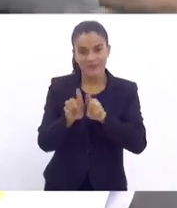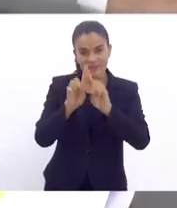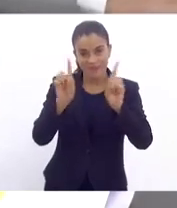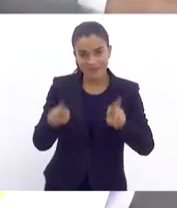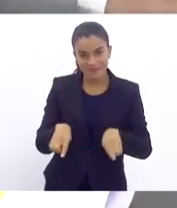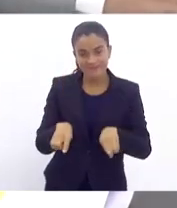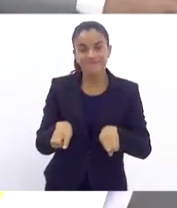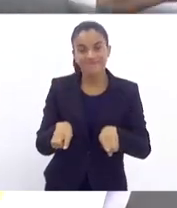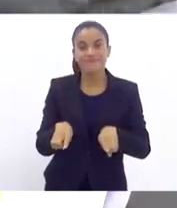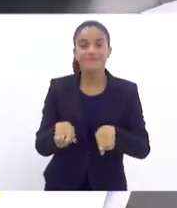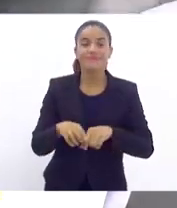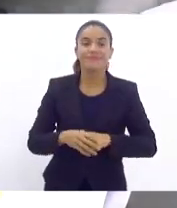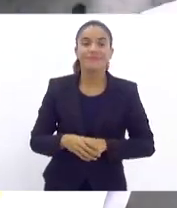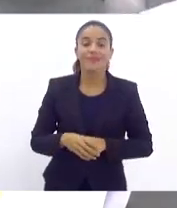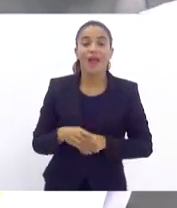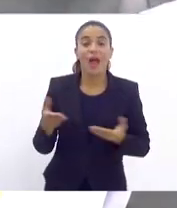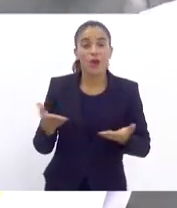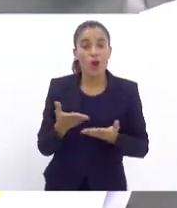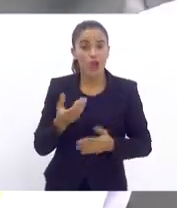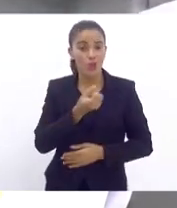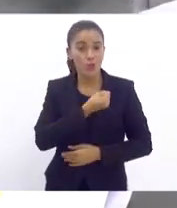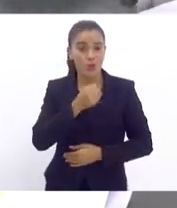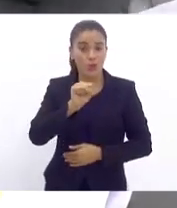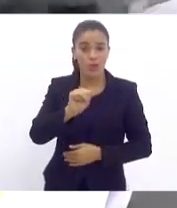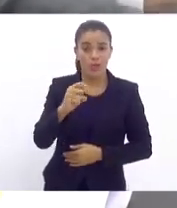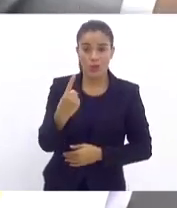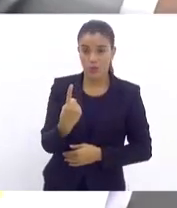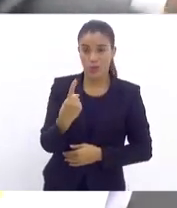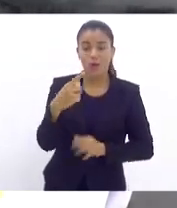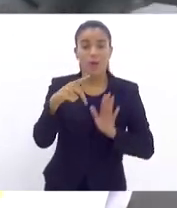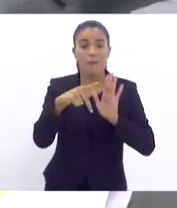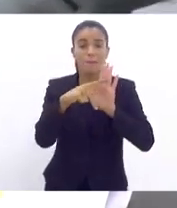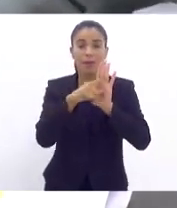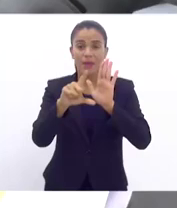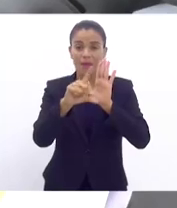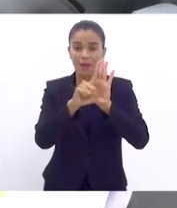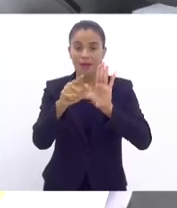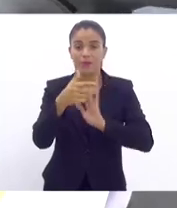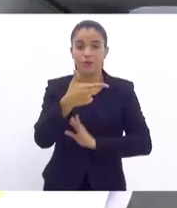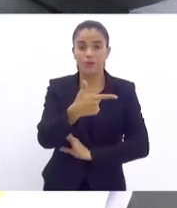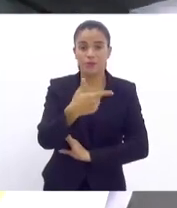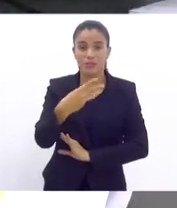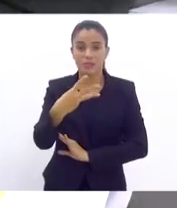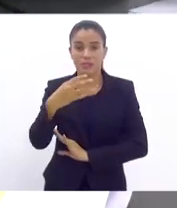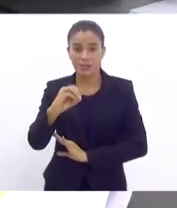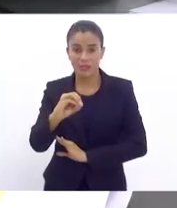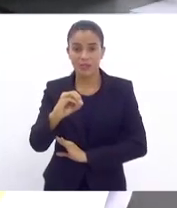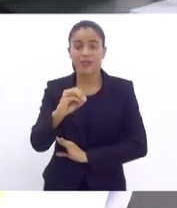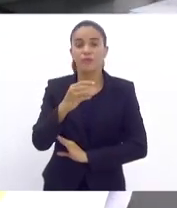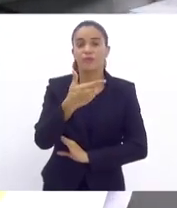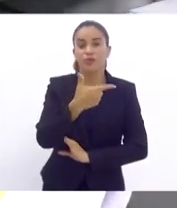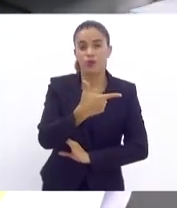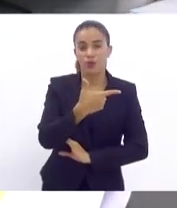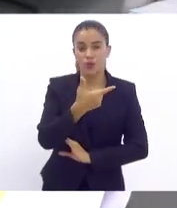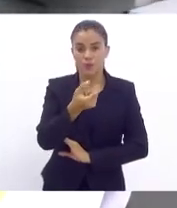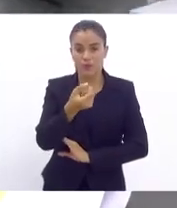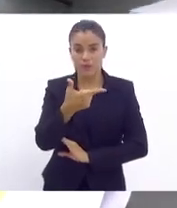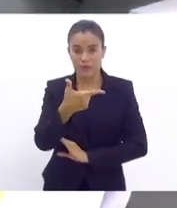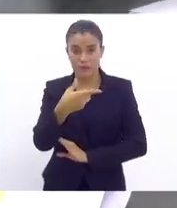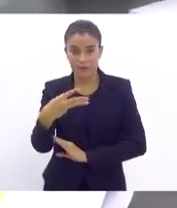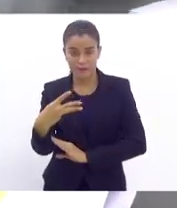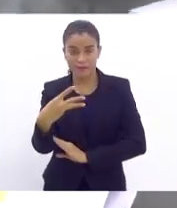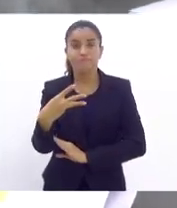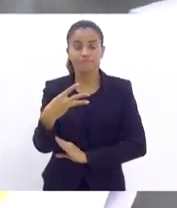mandar deputados serafini chamar o 81 que é o PL número 230 de 2023